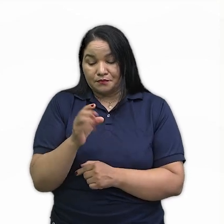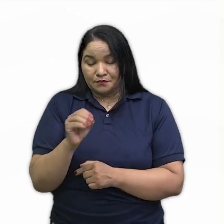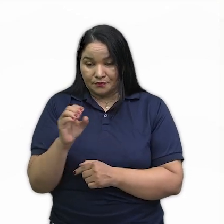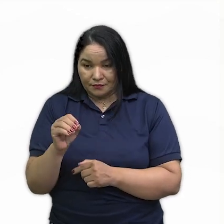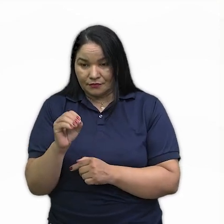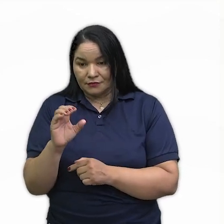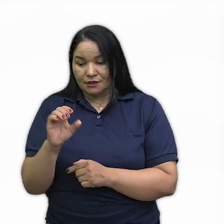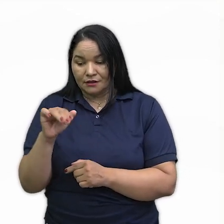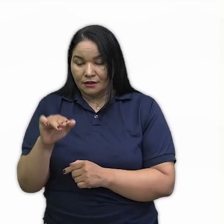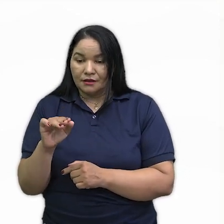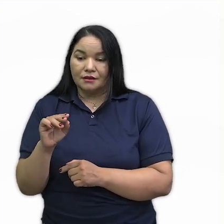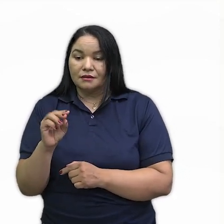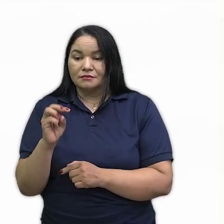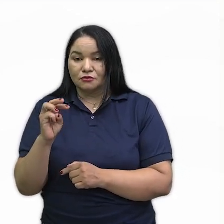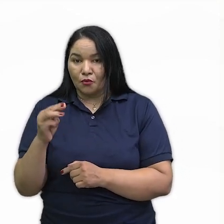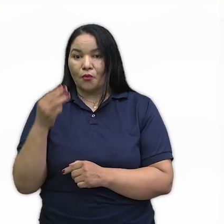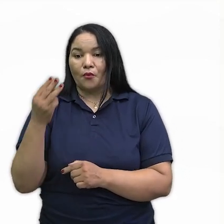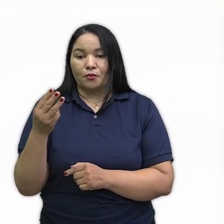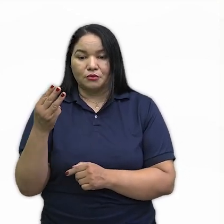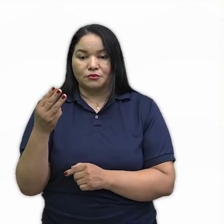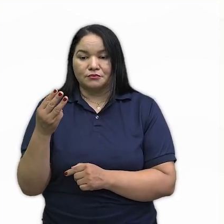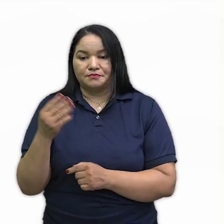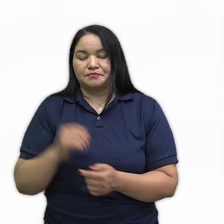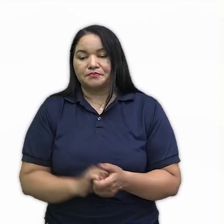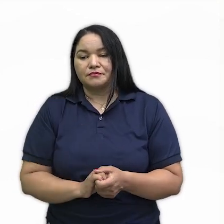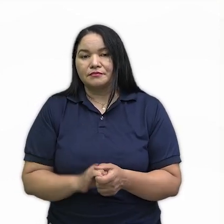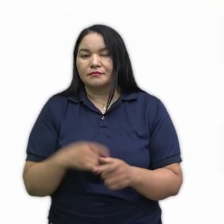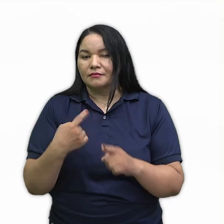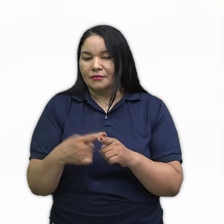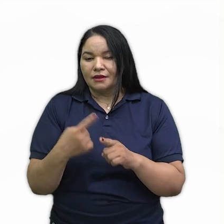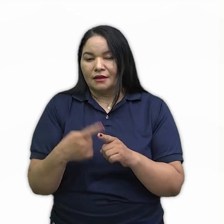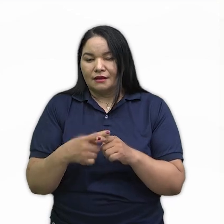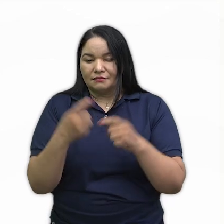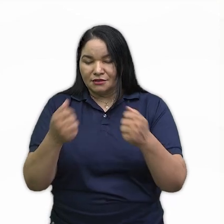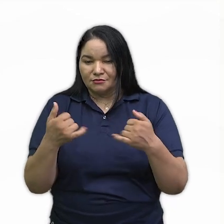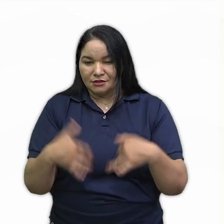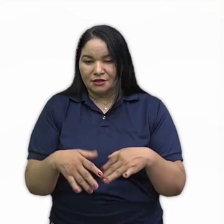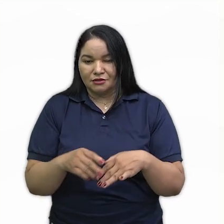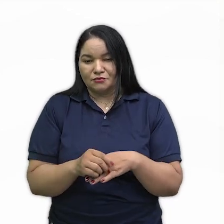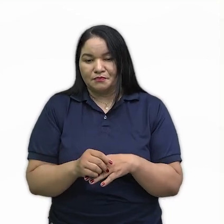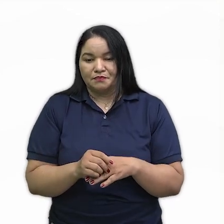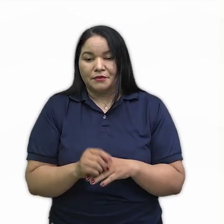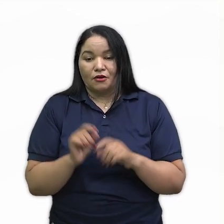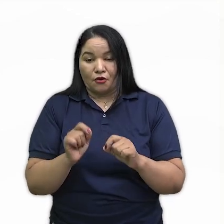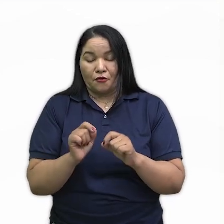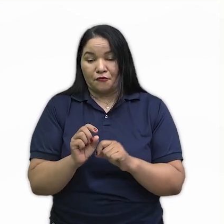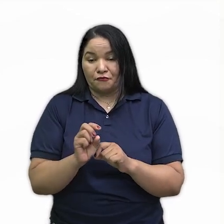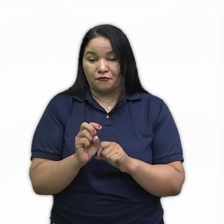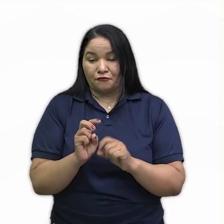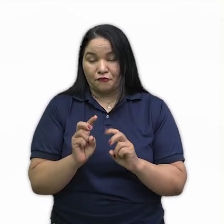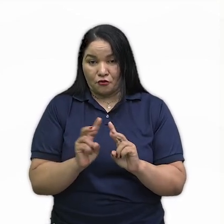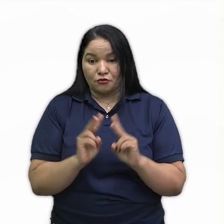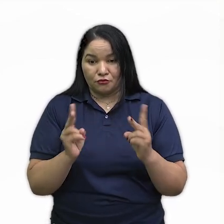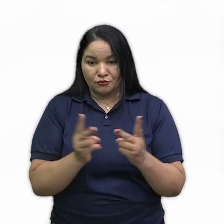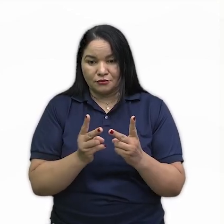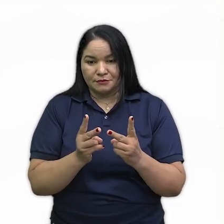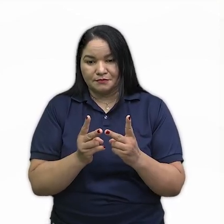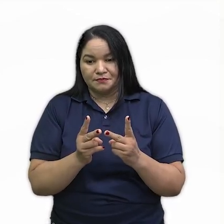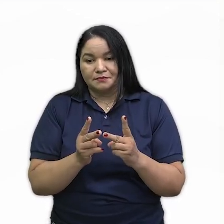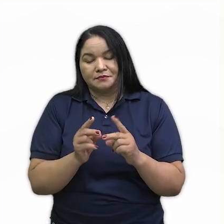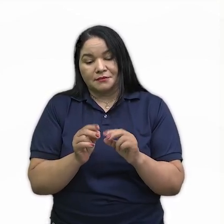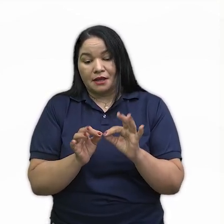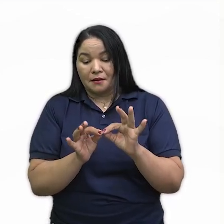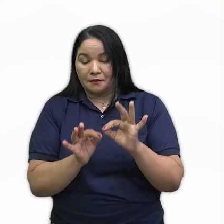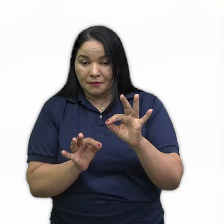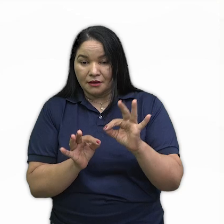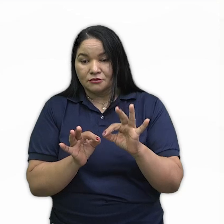tenho 100 centímetros cúbicos, tá certo? E toda vez que eu vou falar sobre unidade de volume,